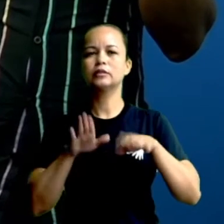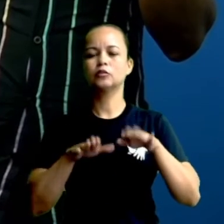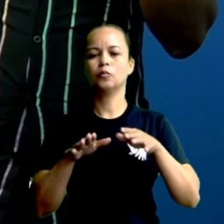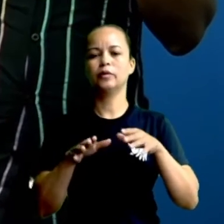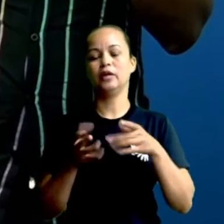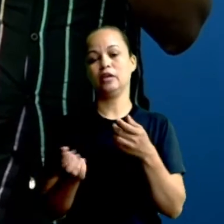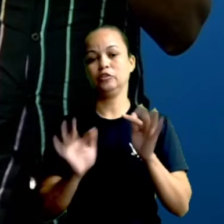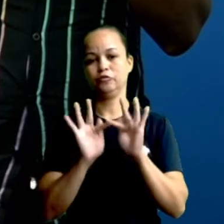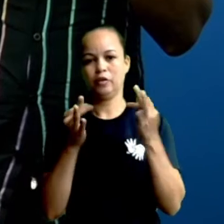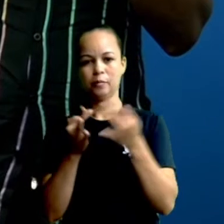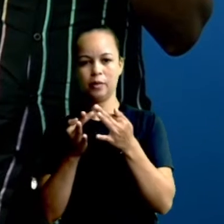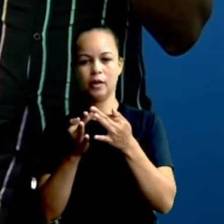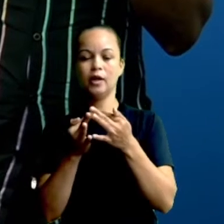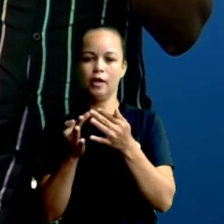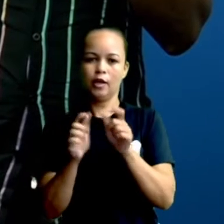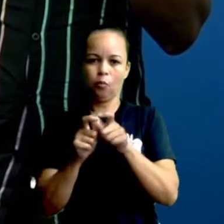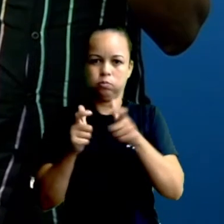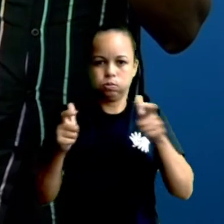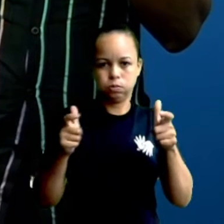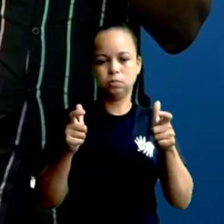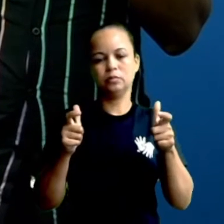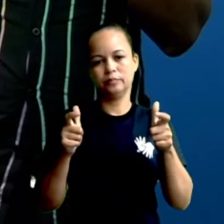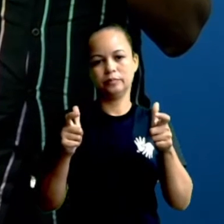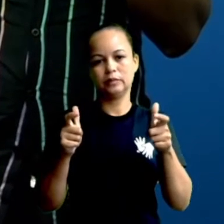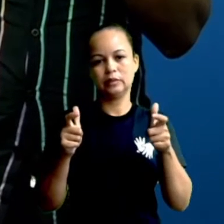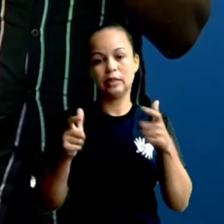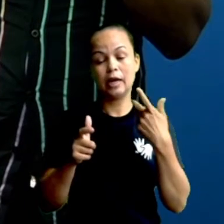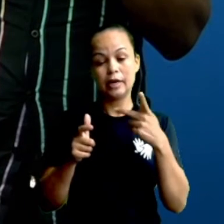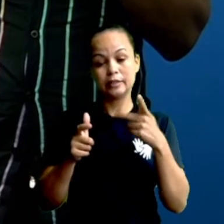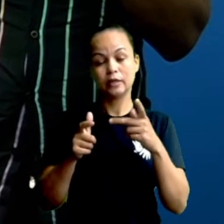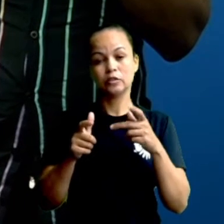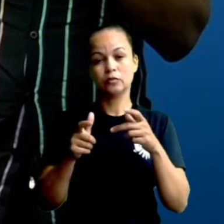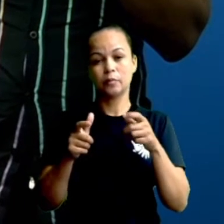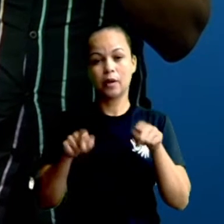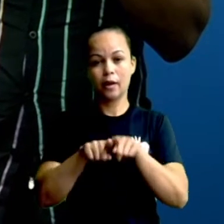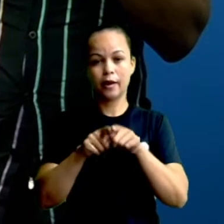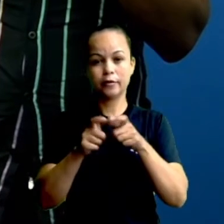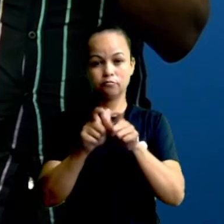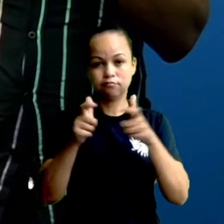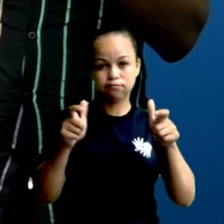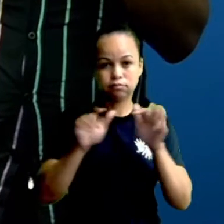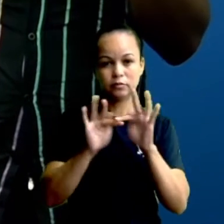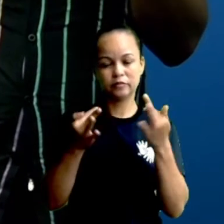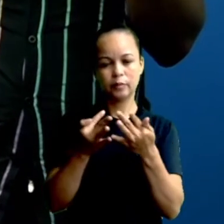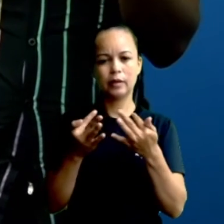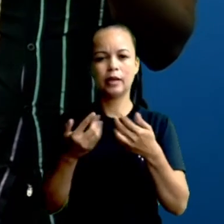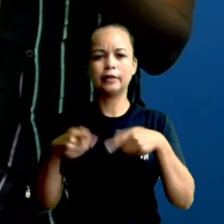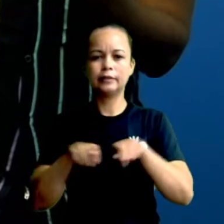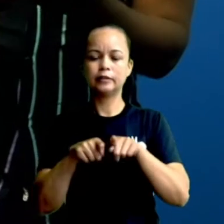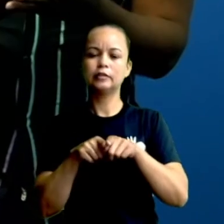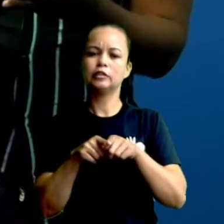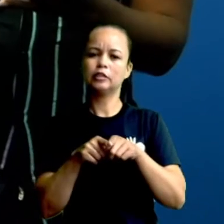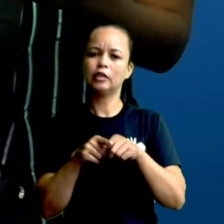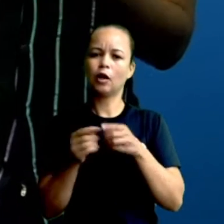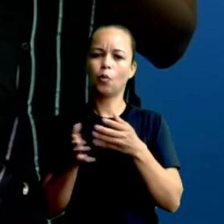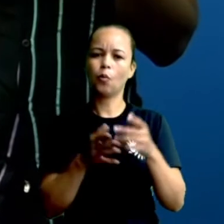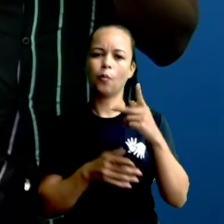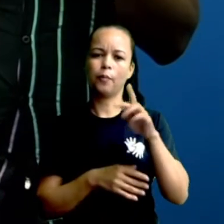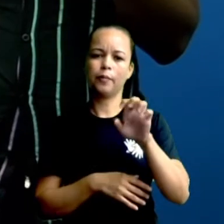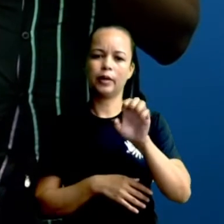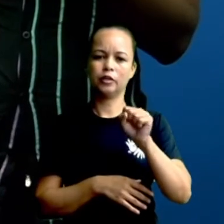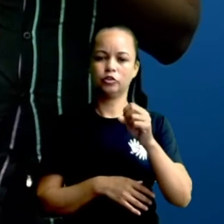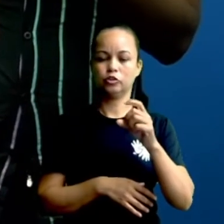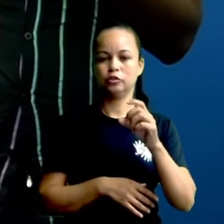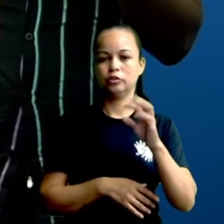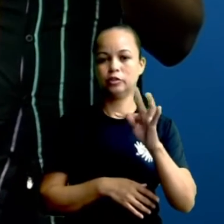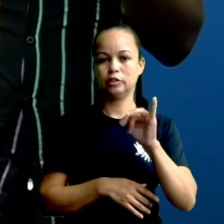família estendida. E essa questão da família estendida também se dava porque eles tinham a questão do prestígio.